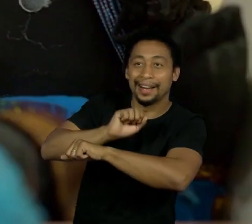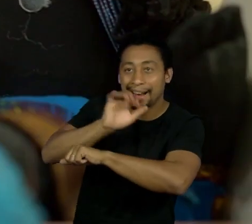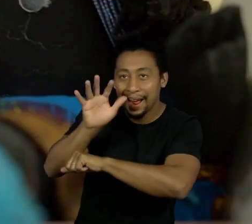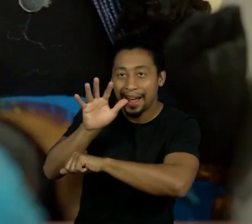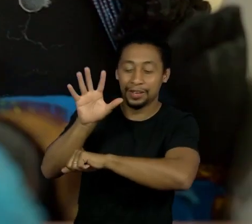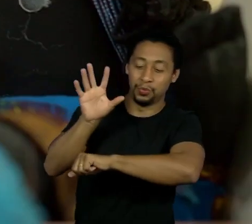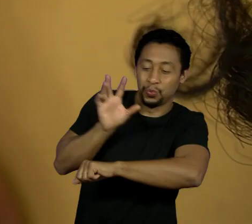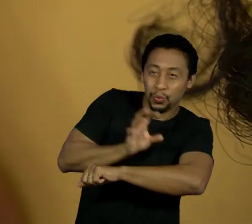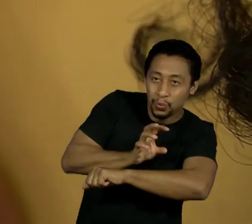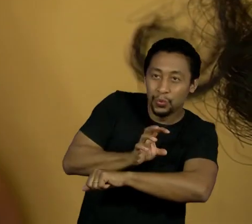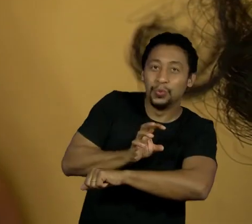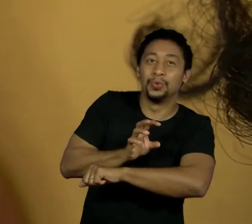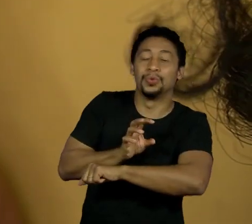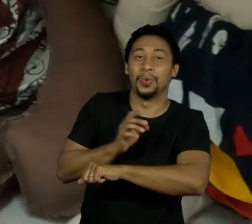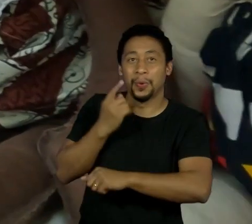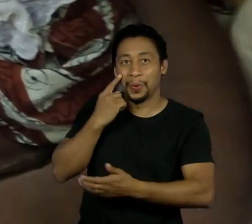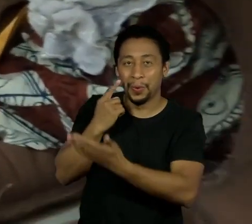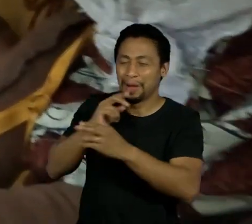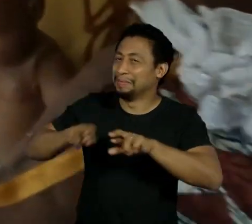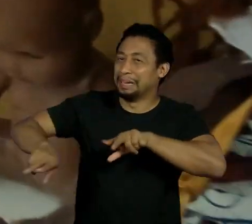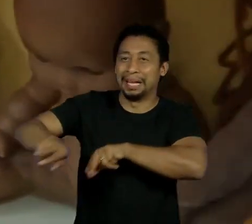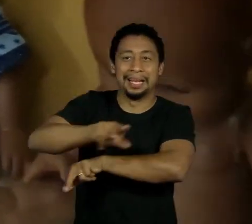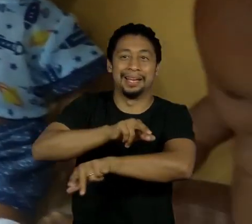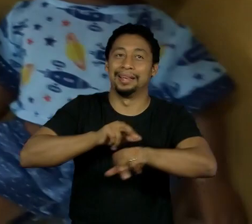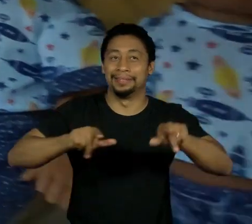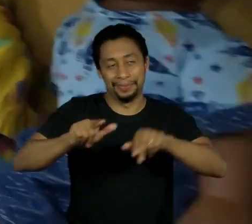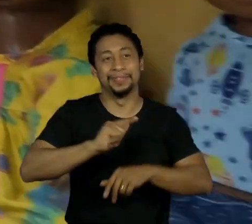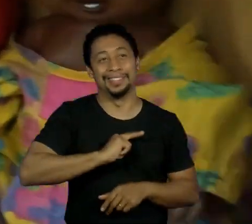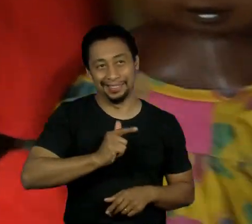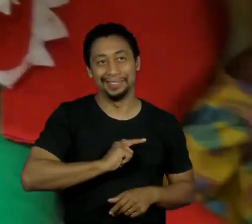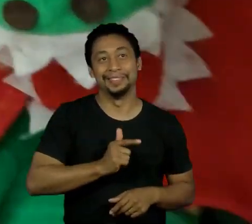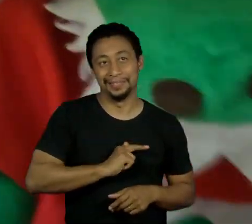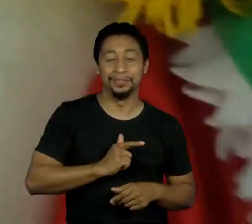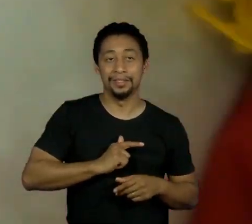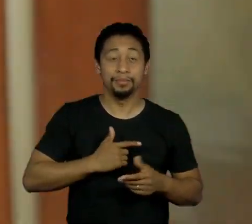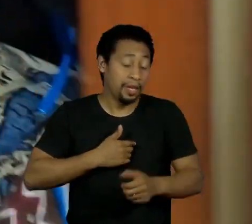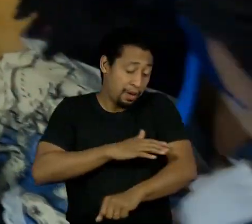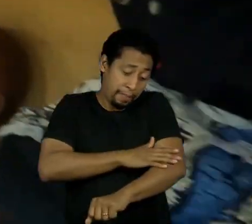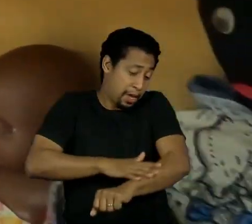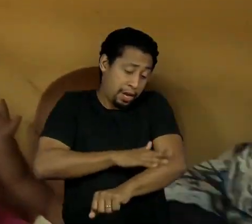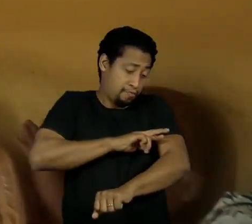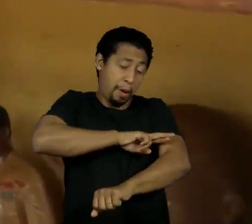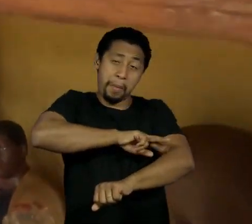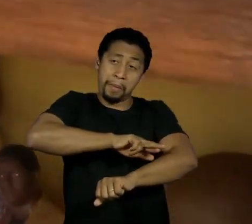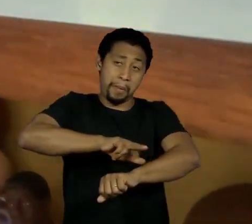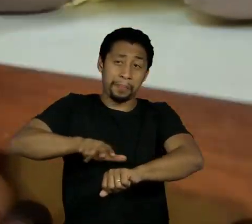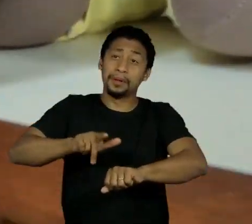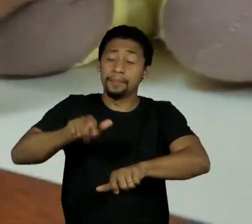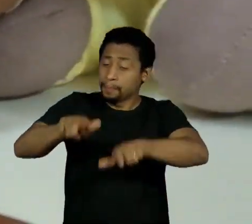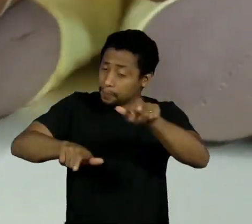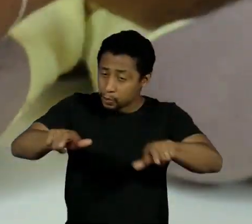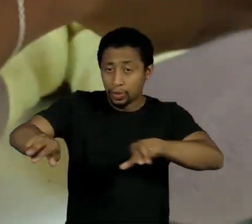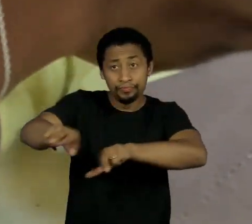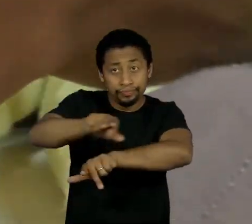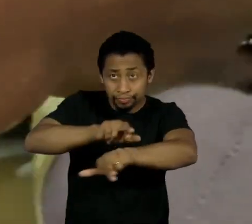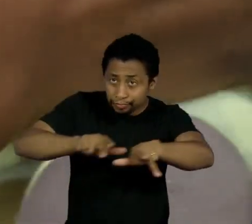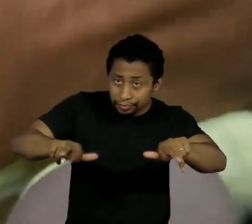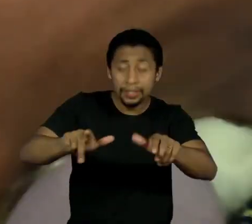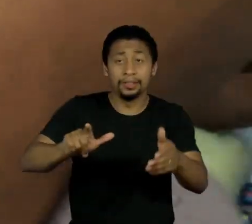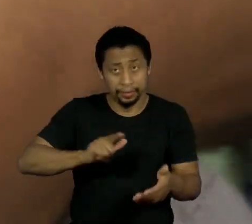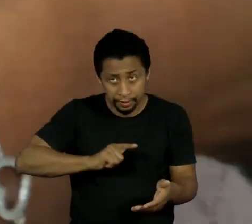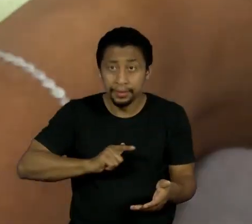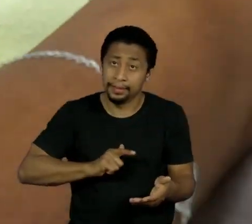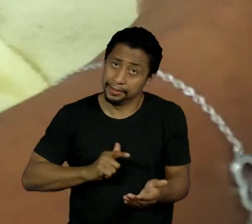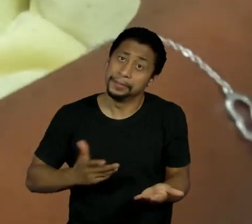da pele mais escura. É a compreensão que existem pessoas diferentes, que existe uma multiplicidade